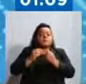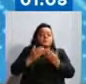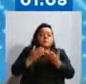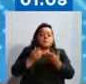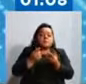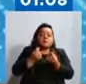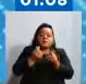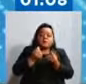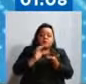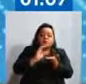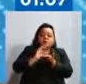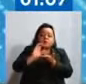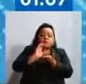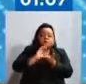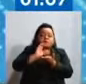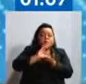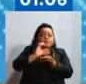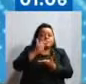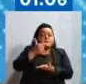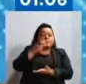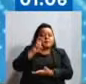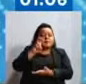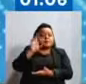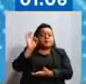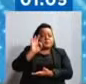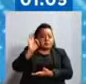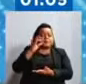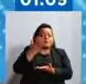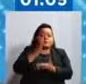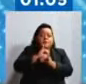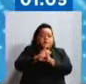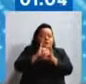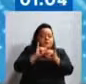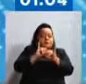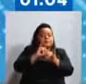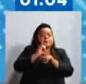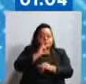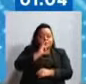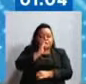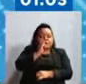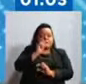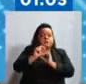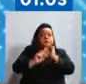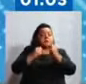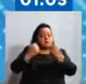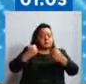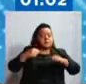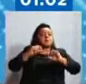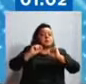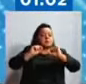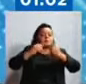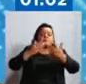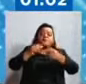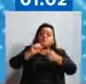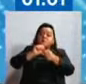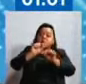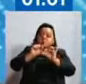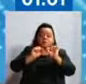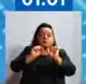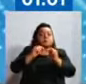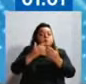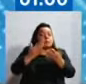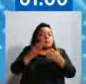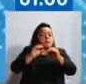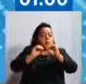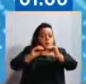investimento de mais de 25%, como já disse aqui, uma vez que precisamos fazer com que a